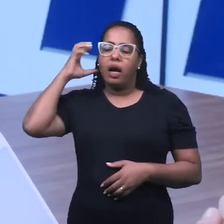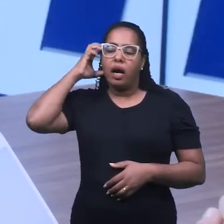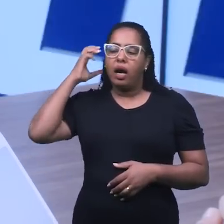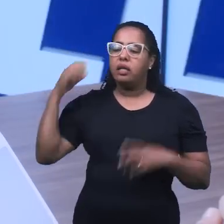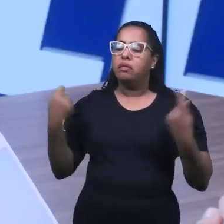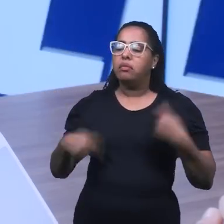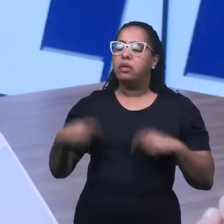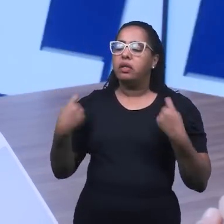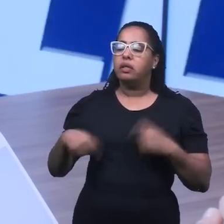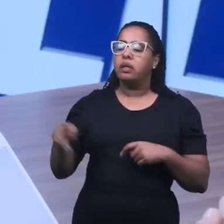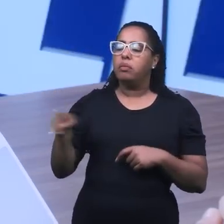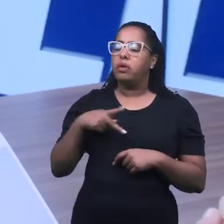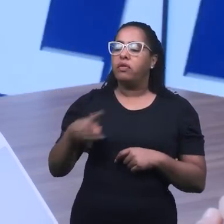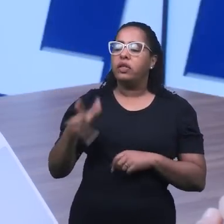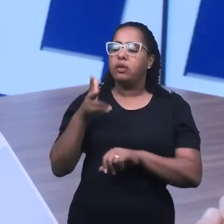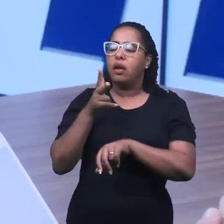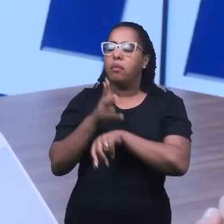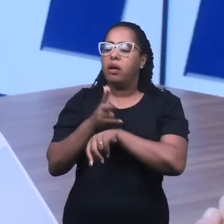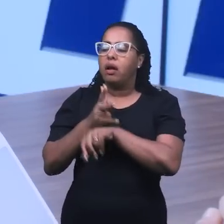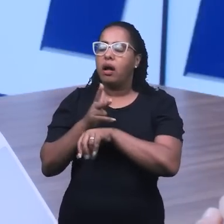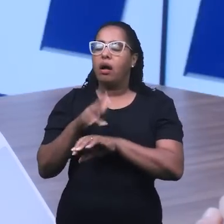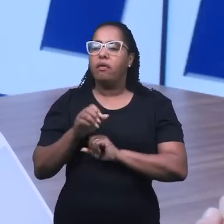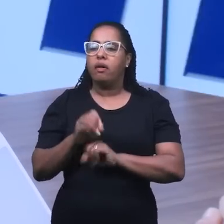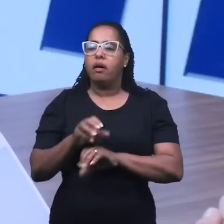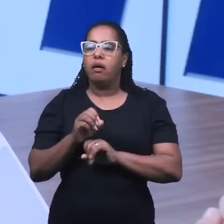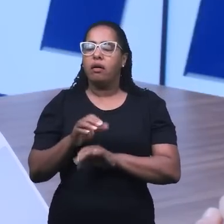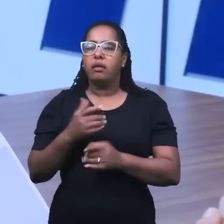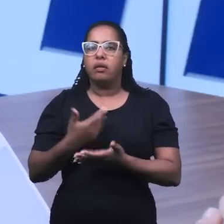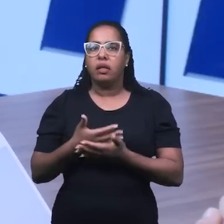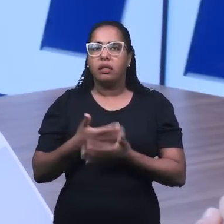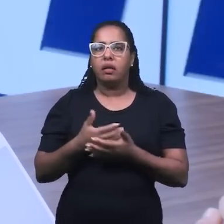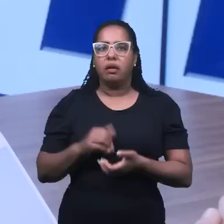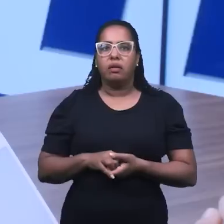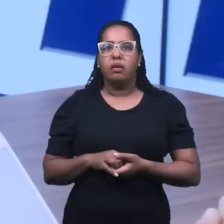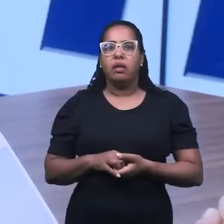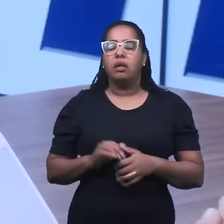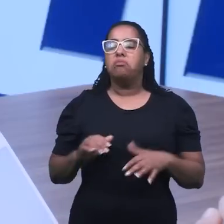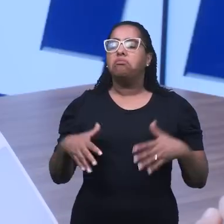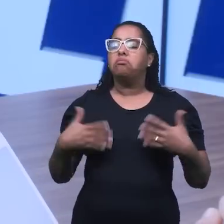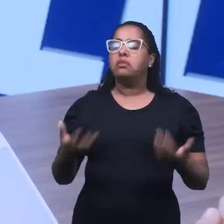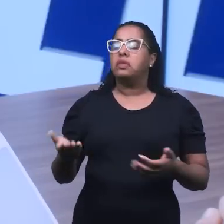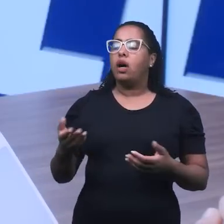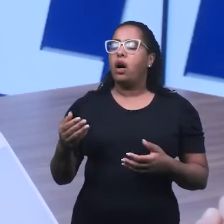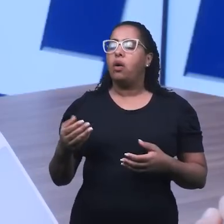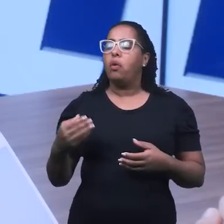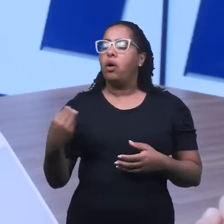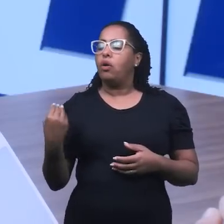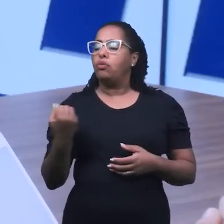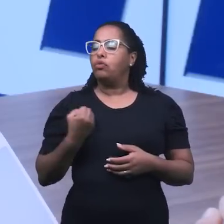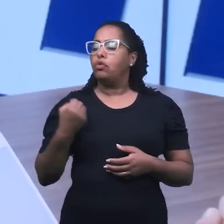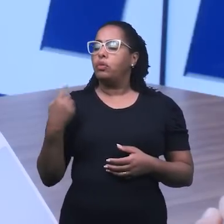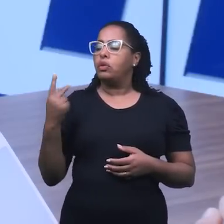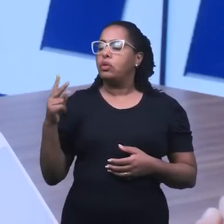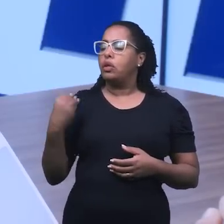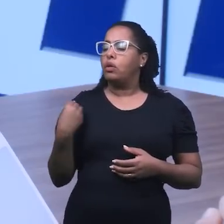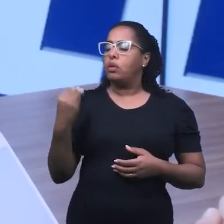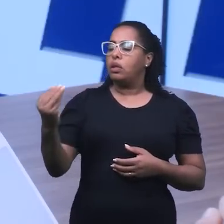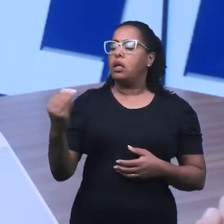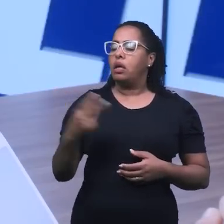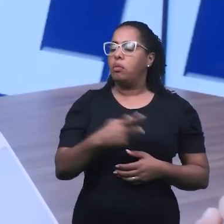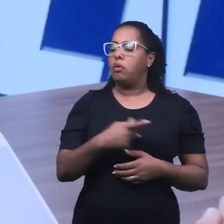a rádio está precisando de professora para gravar as aulas. Então, eu dei o seu